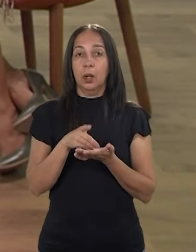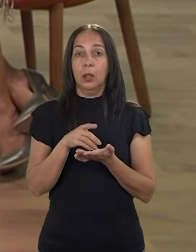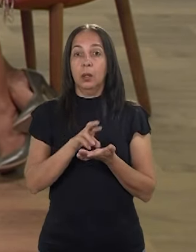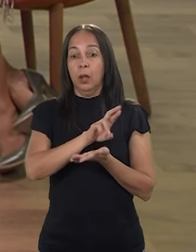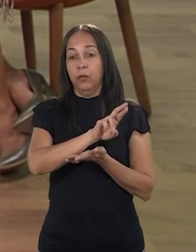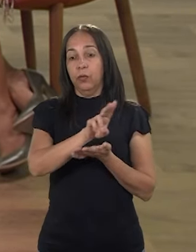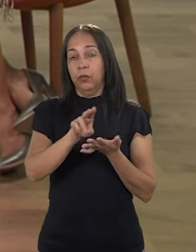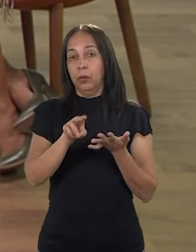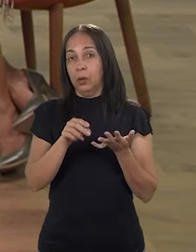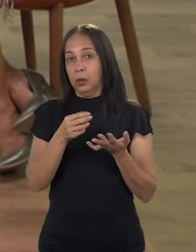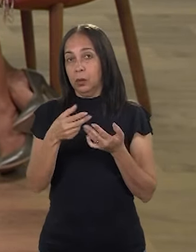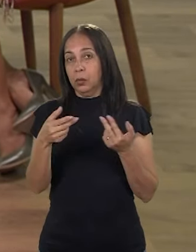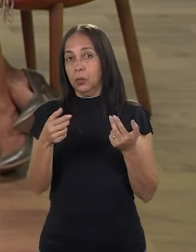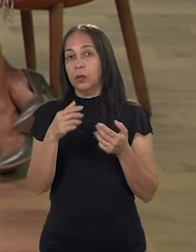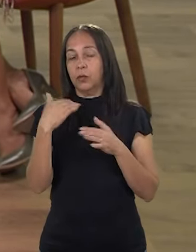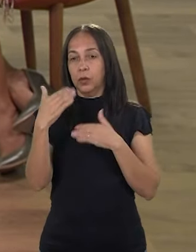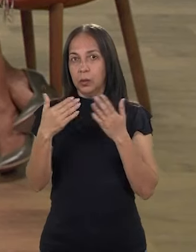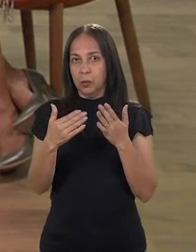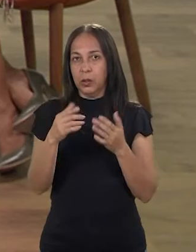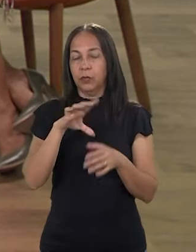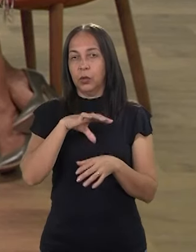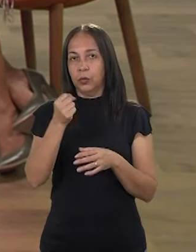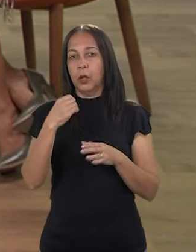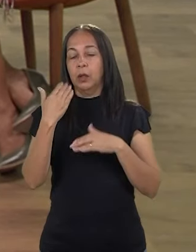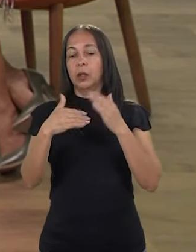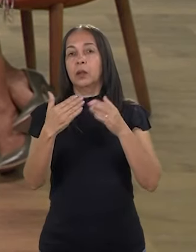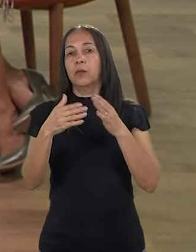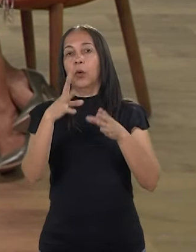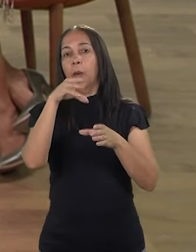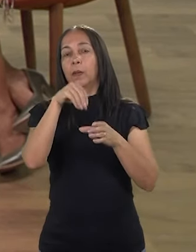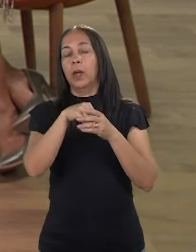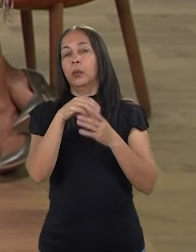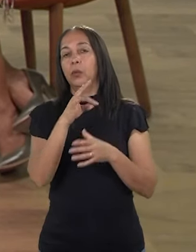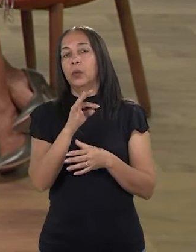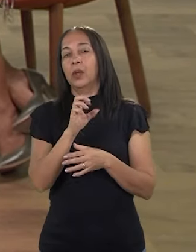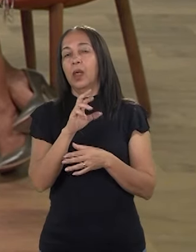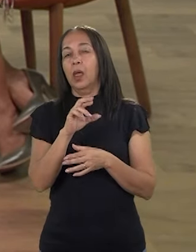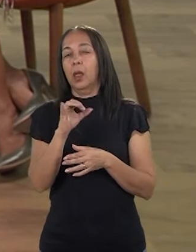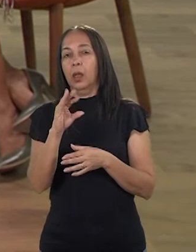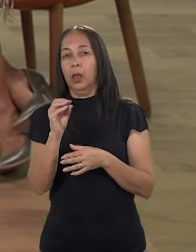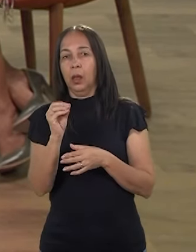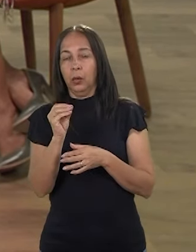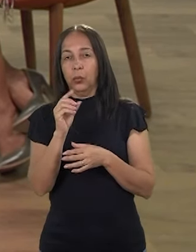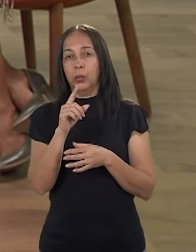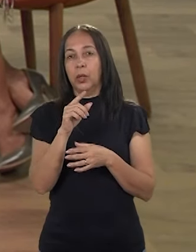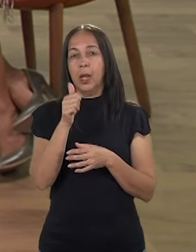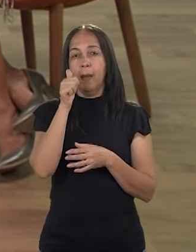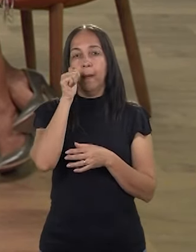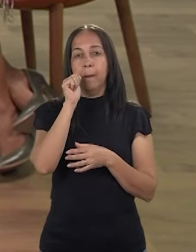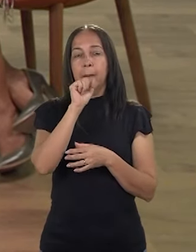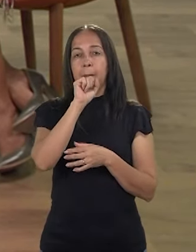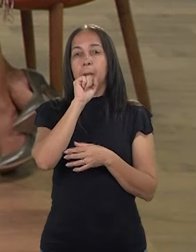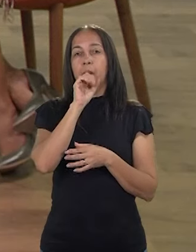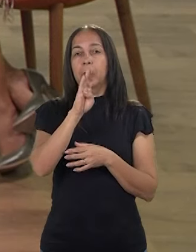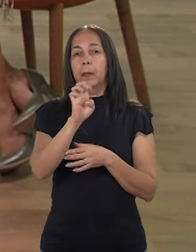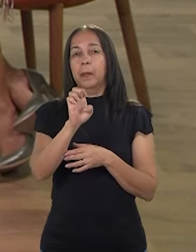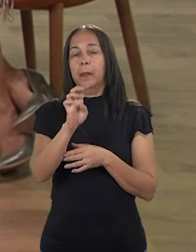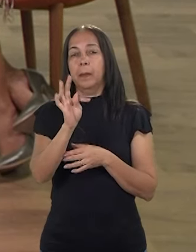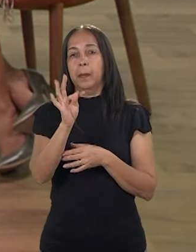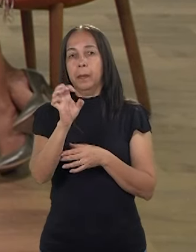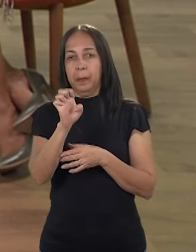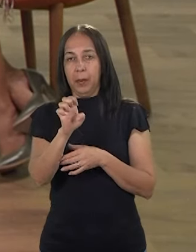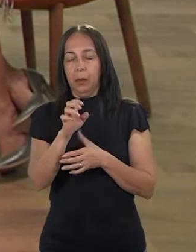né no caso uma série muito premiada desenvolvido num terreiro daqui da cidade de Olinda um terreiro de mãe Bet